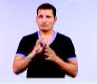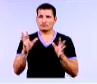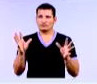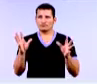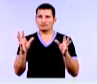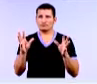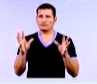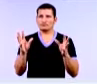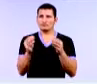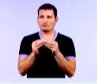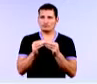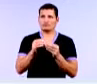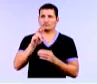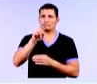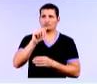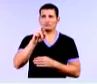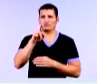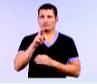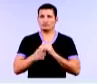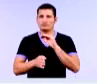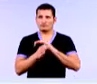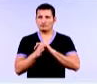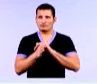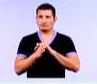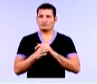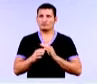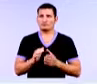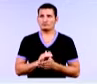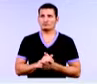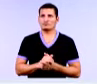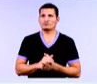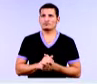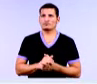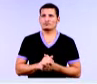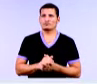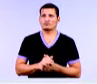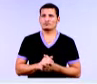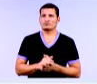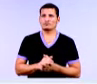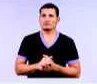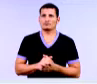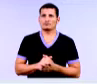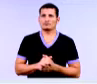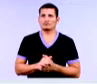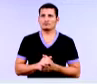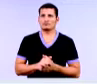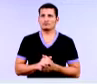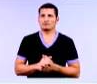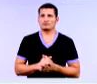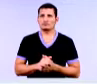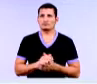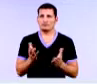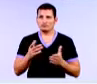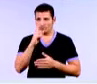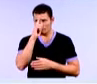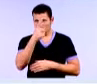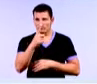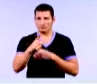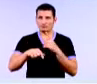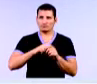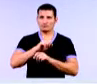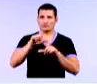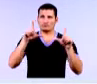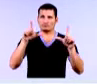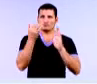variável entrada, beleza? Olha aqui, tudo feito. Então, feito isso, nós mandamos então executar o